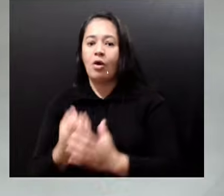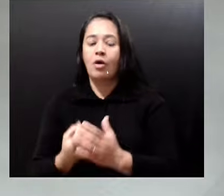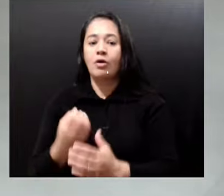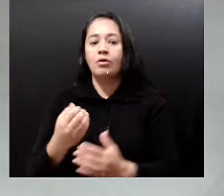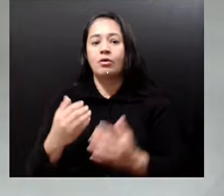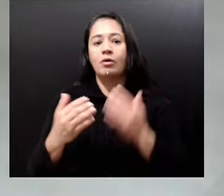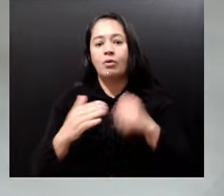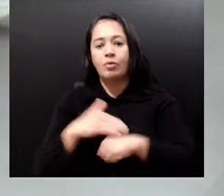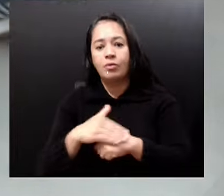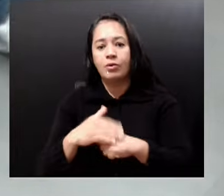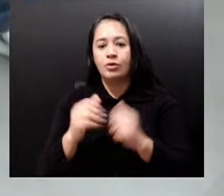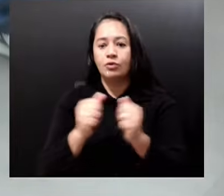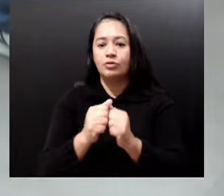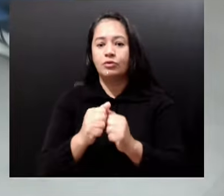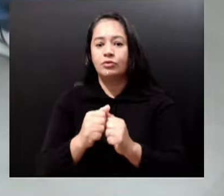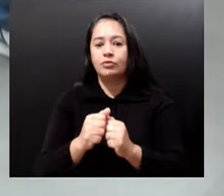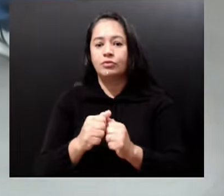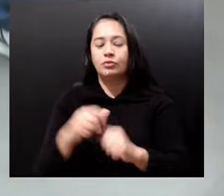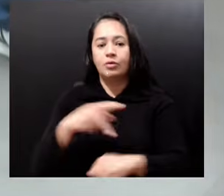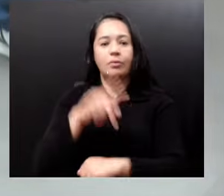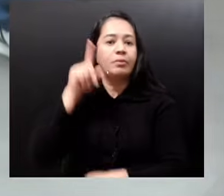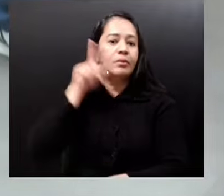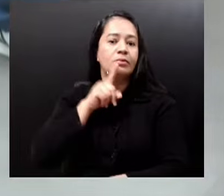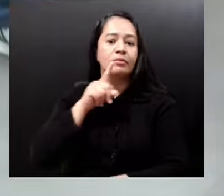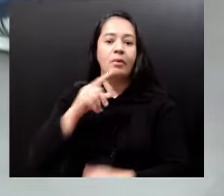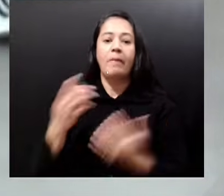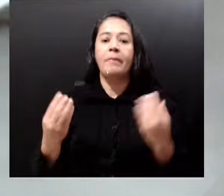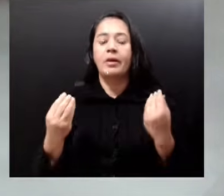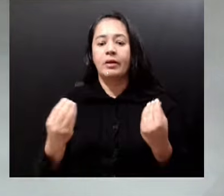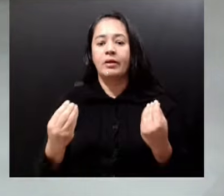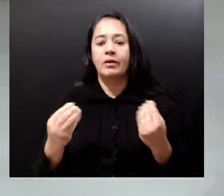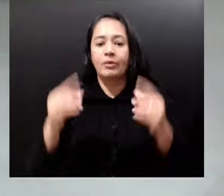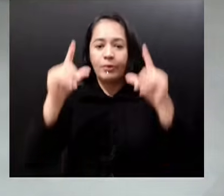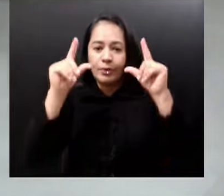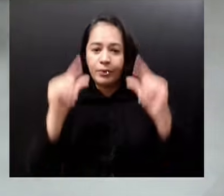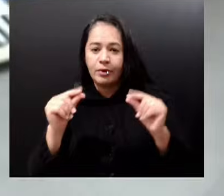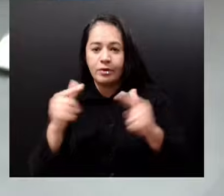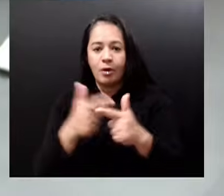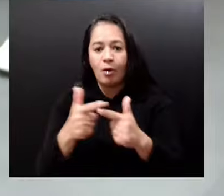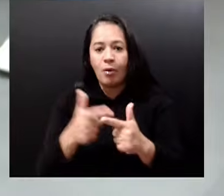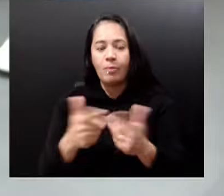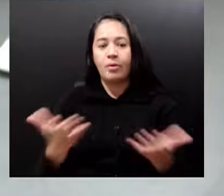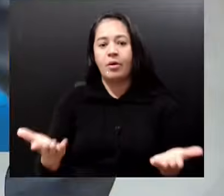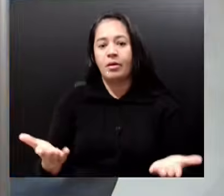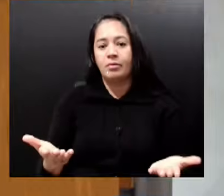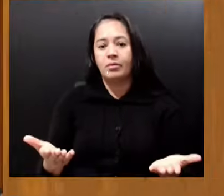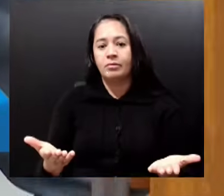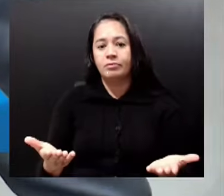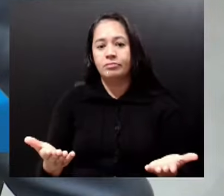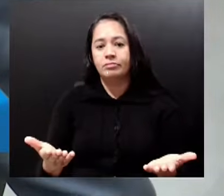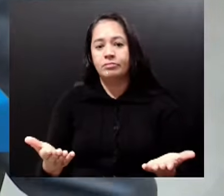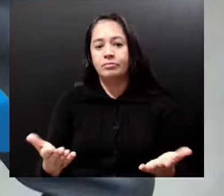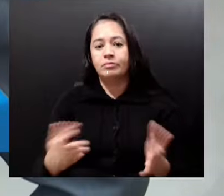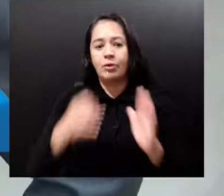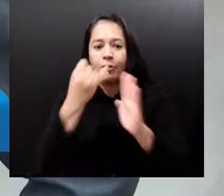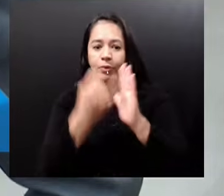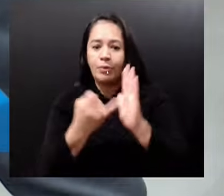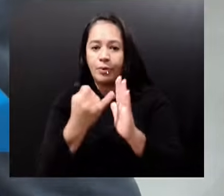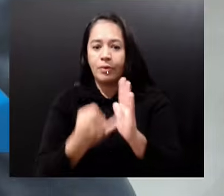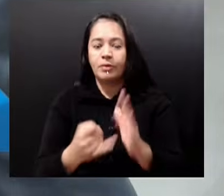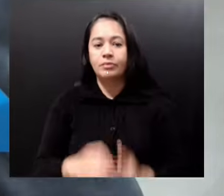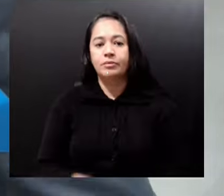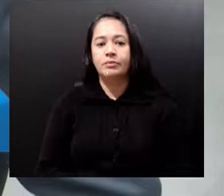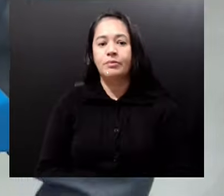Unidos, para minimizar esses problemas, para minimizar essa taxação. O texto